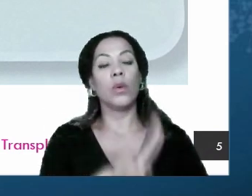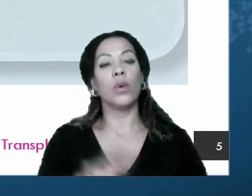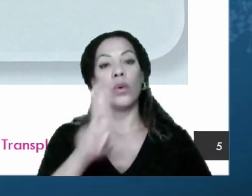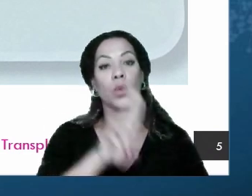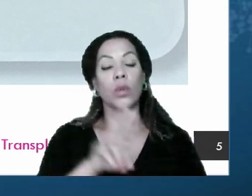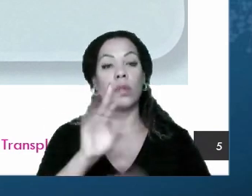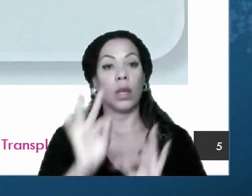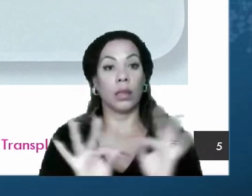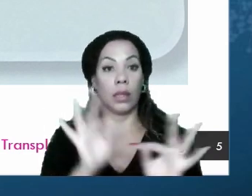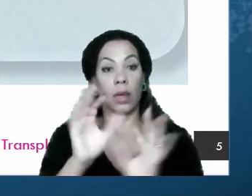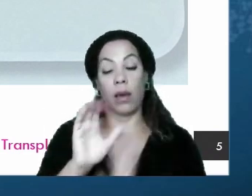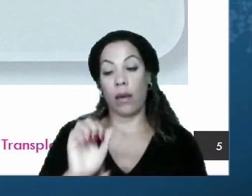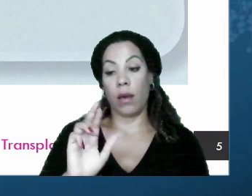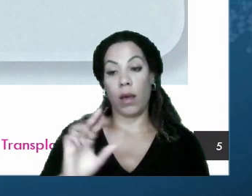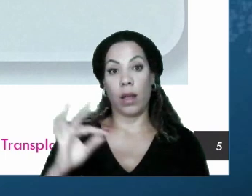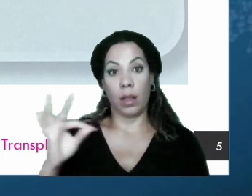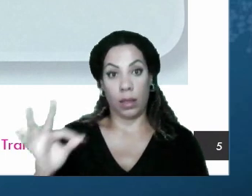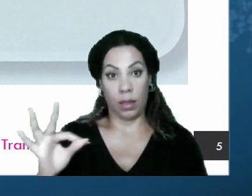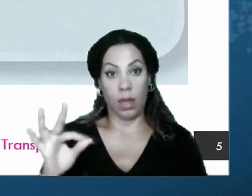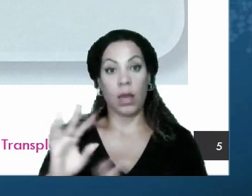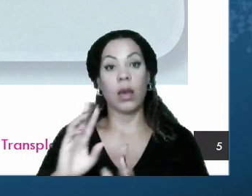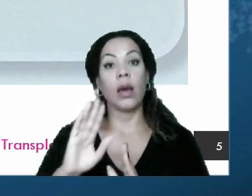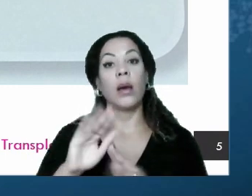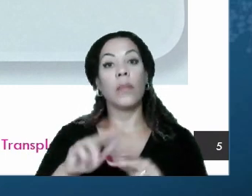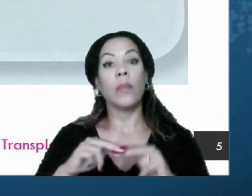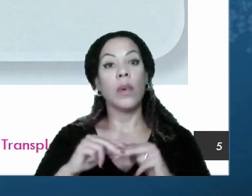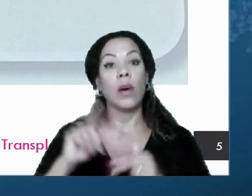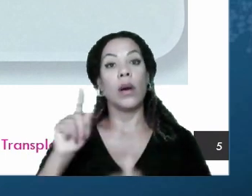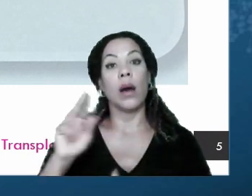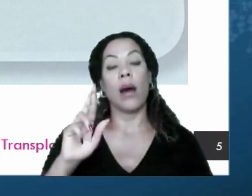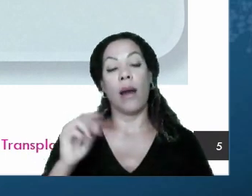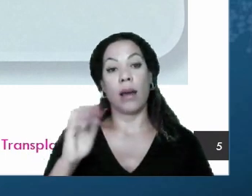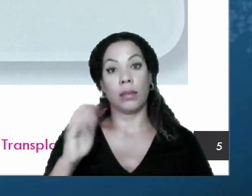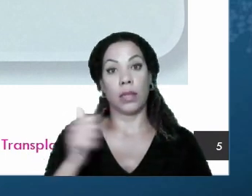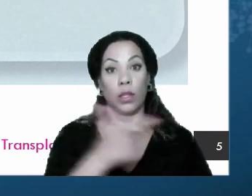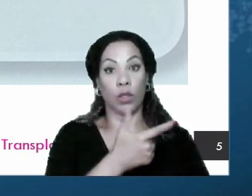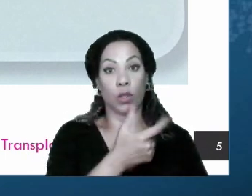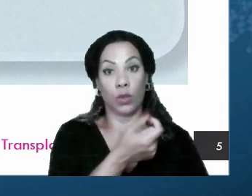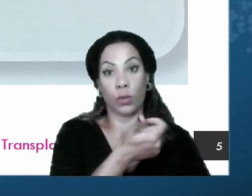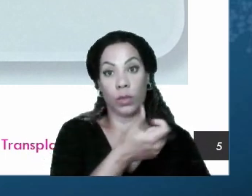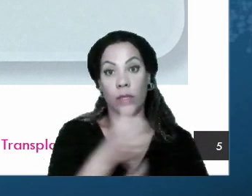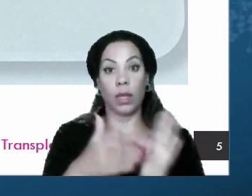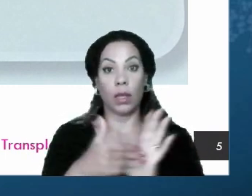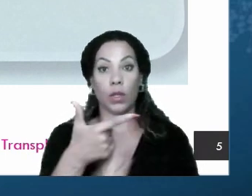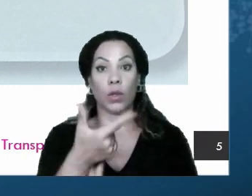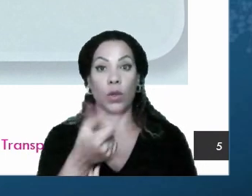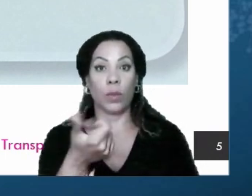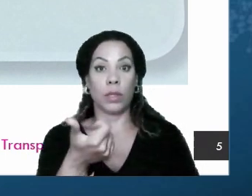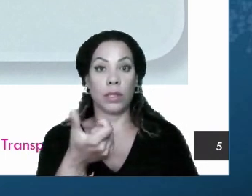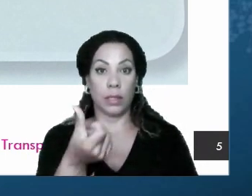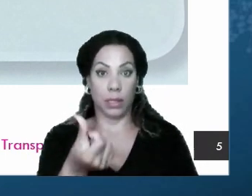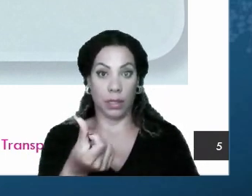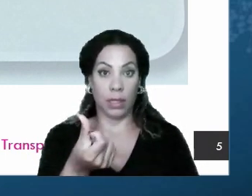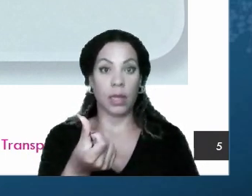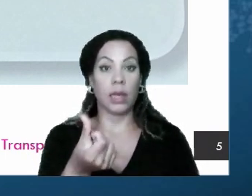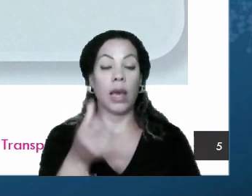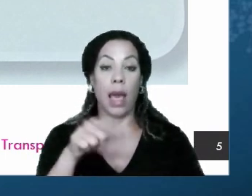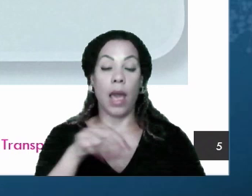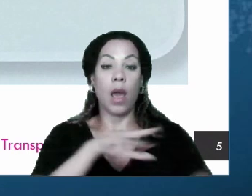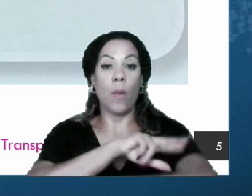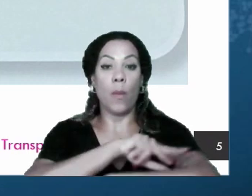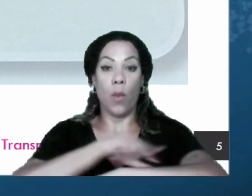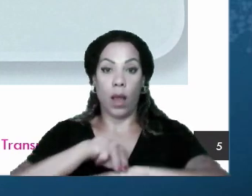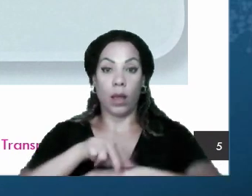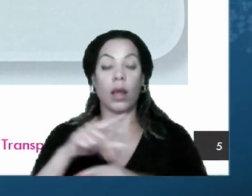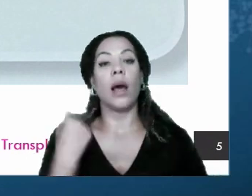de terapia CAR-T por raça nos Estados Unidos de 2016 a 2021. O que nós vemos aqui é que cerca